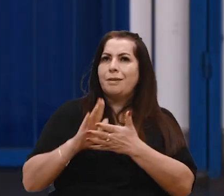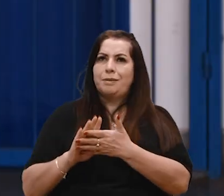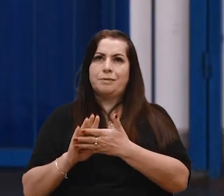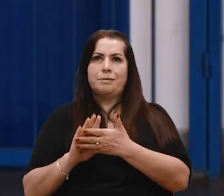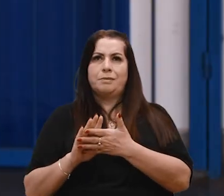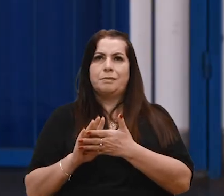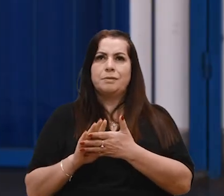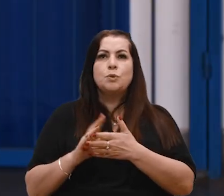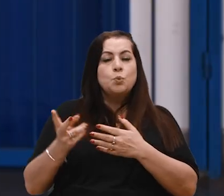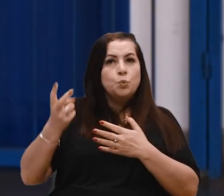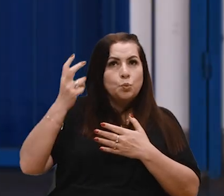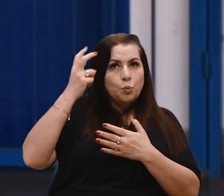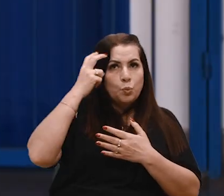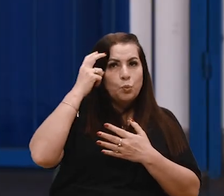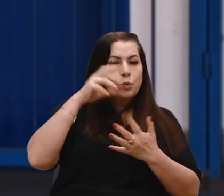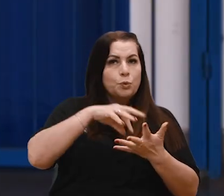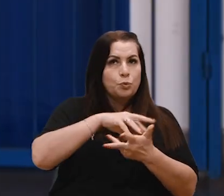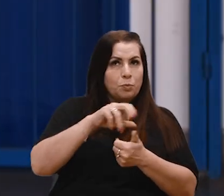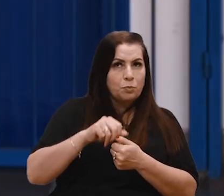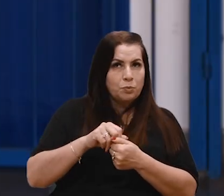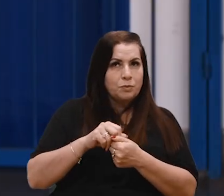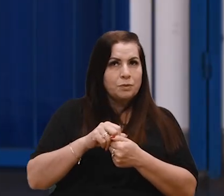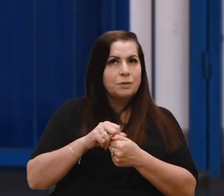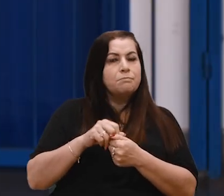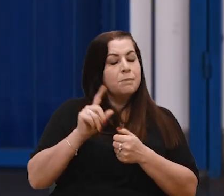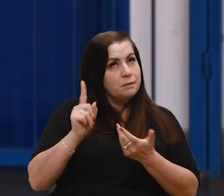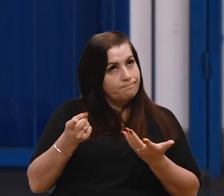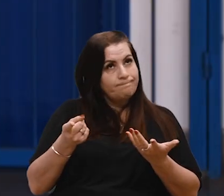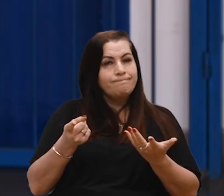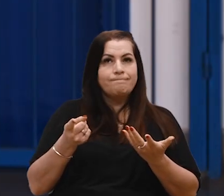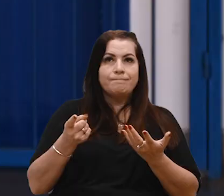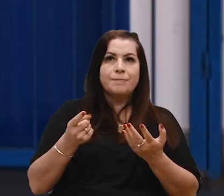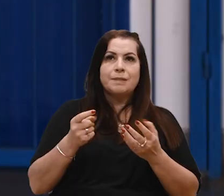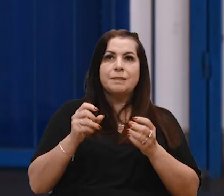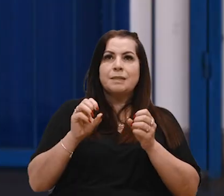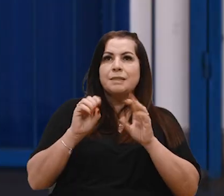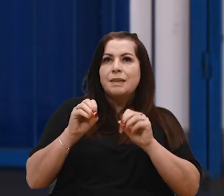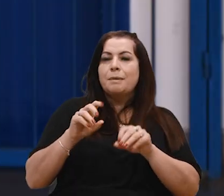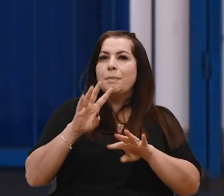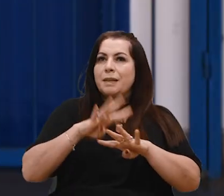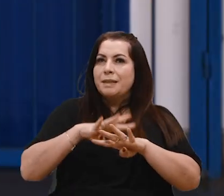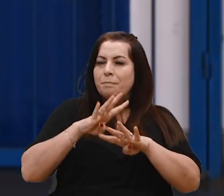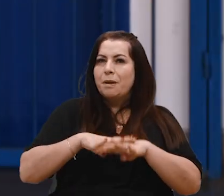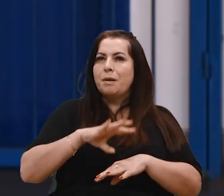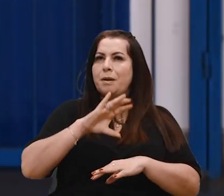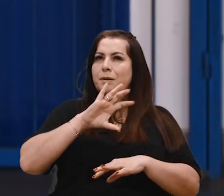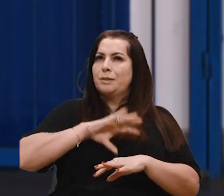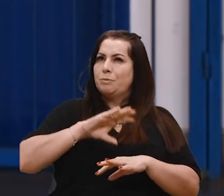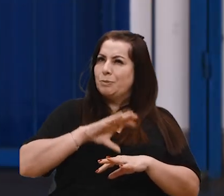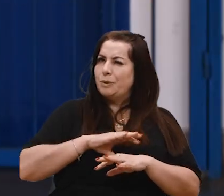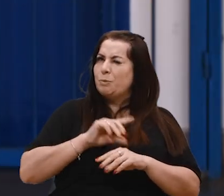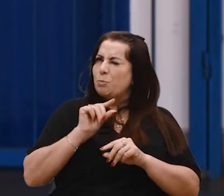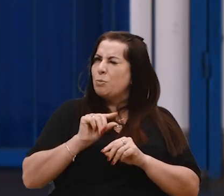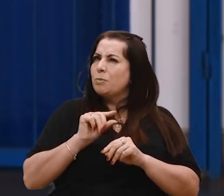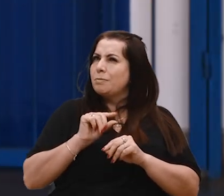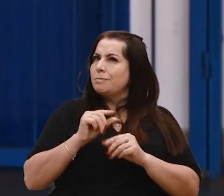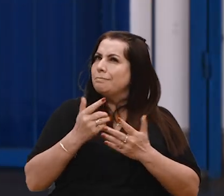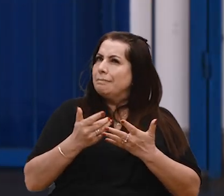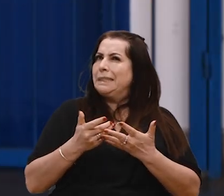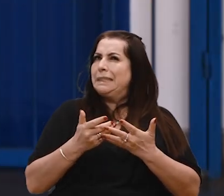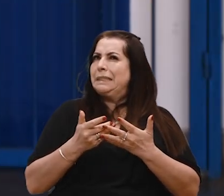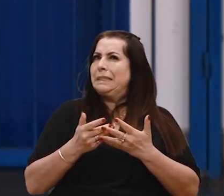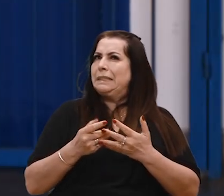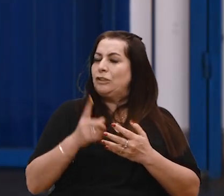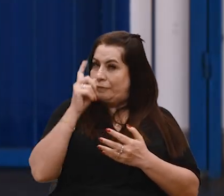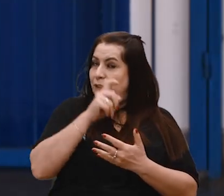idiomas, as várias culturas do mundo. Mas, realmente, né, lecionar matemática, português, aí é um